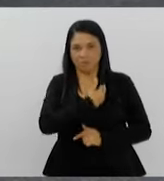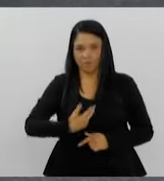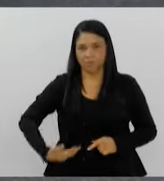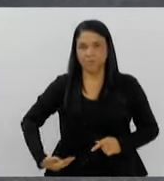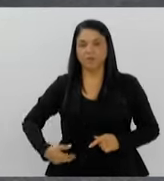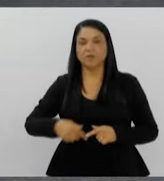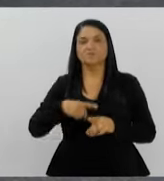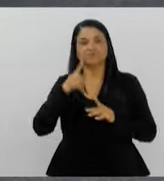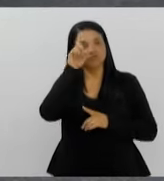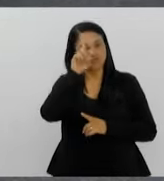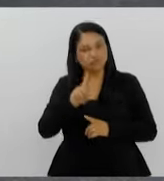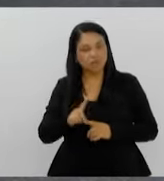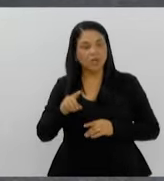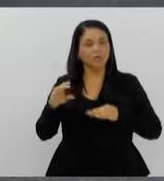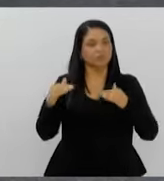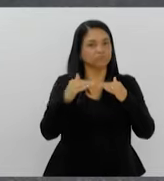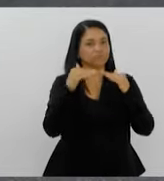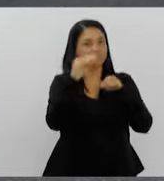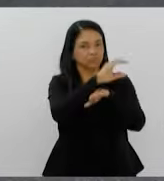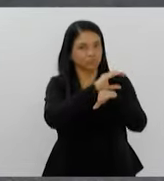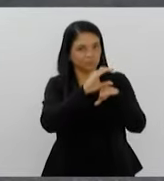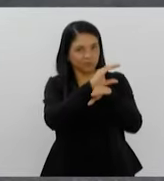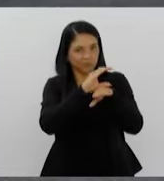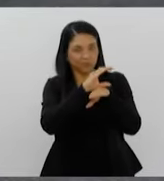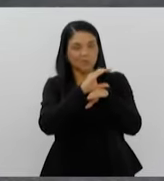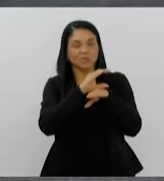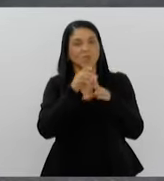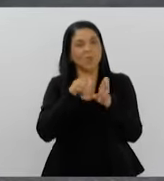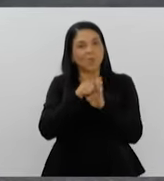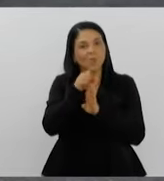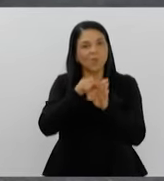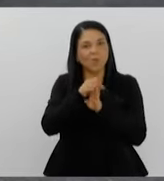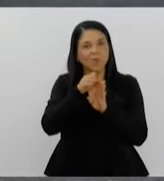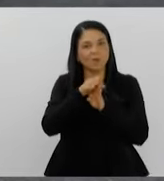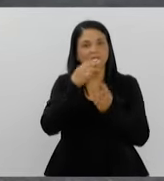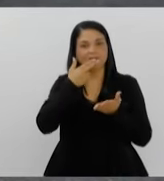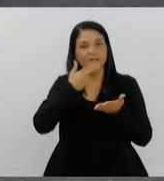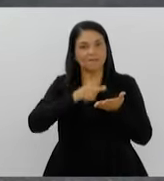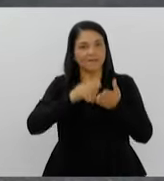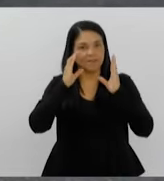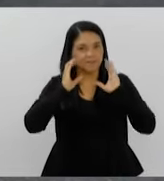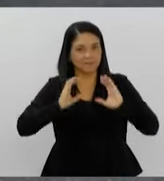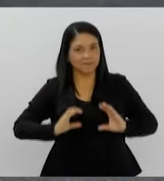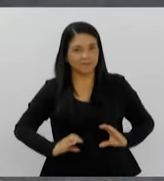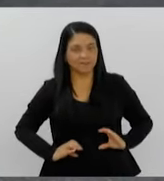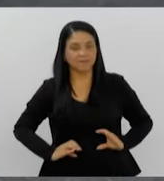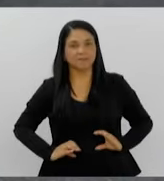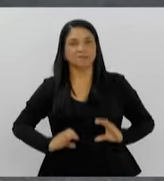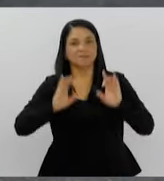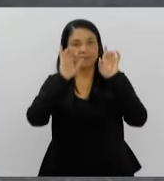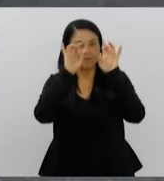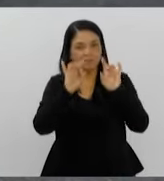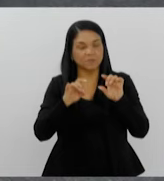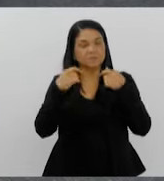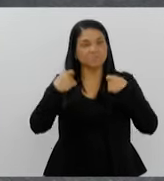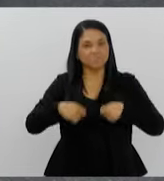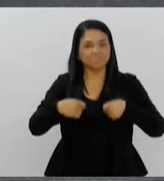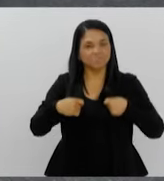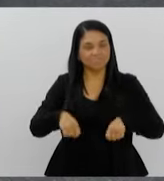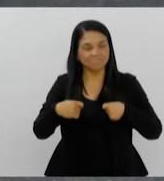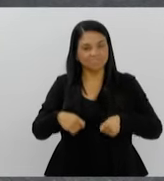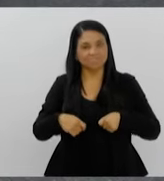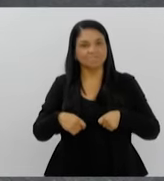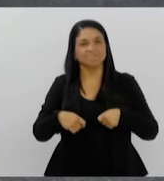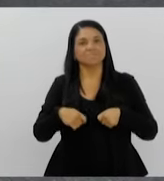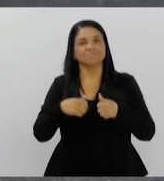direitos constitucionais e que orienta a carta cidadã especialmente a necessidade de cobertura